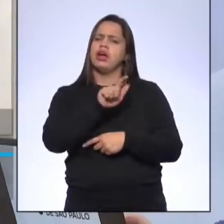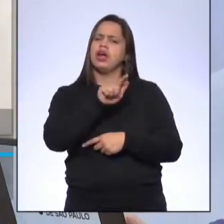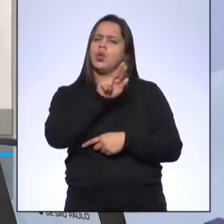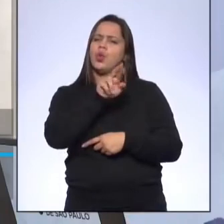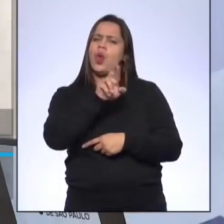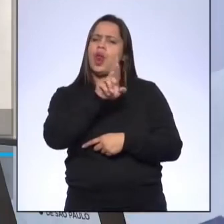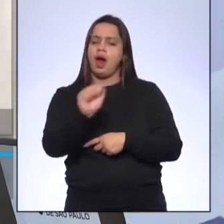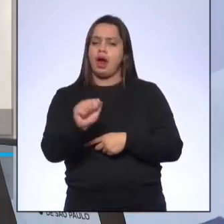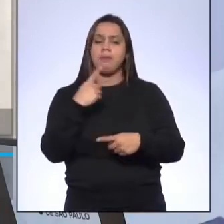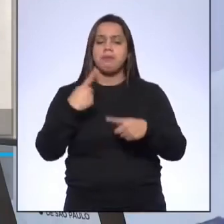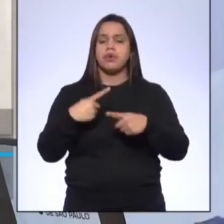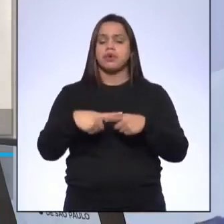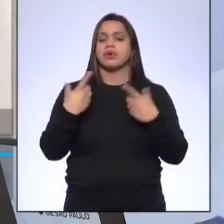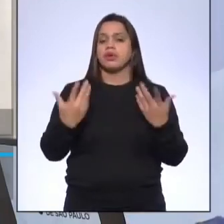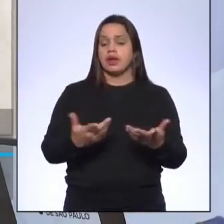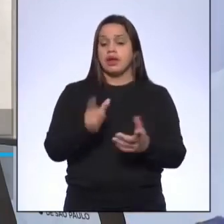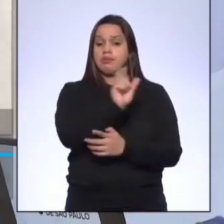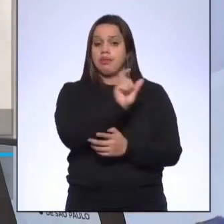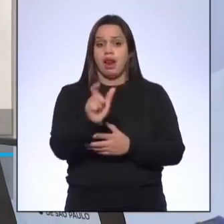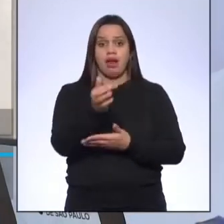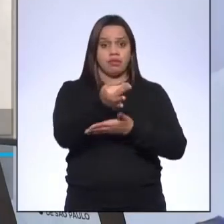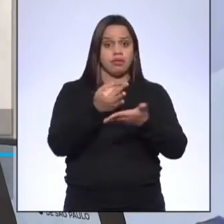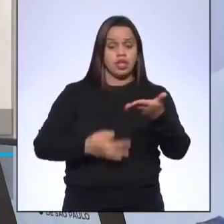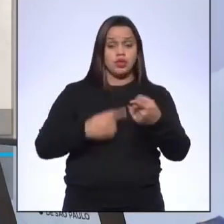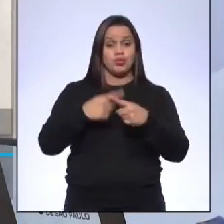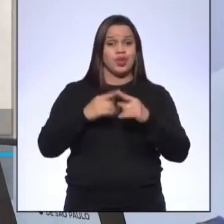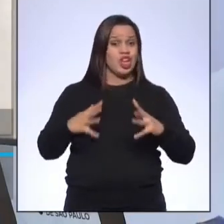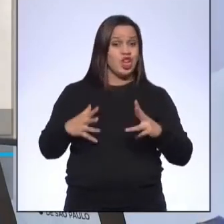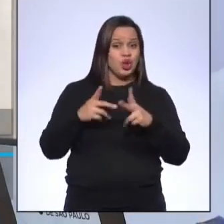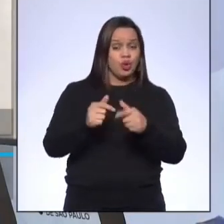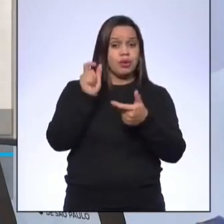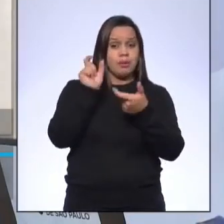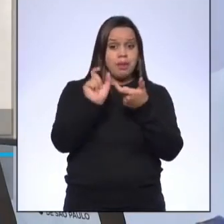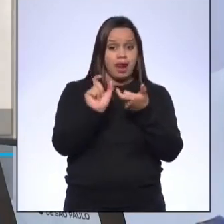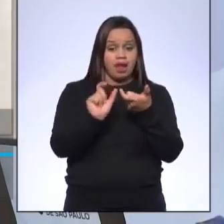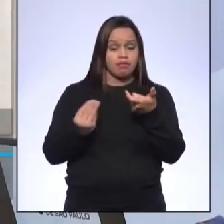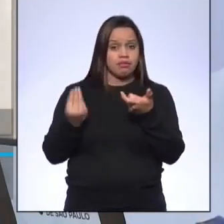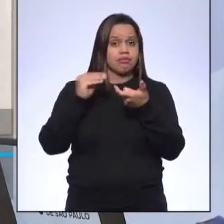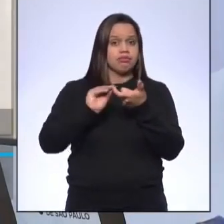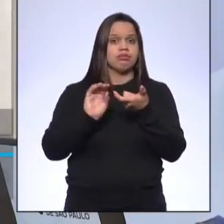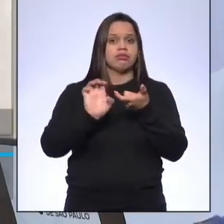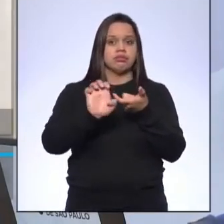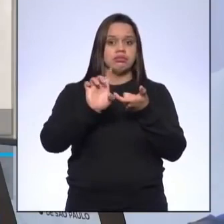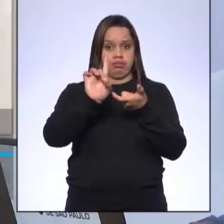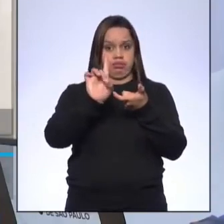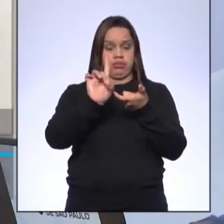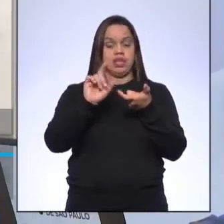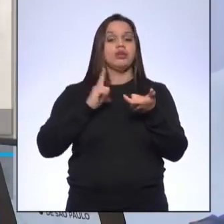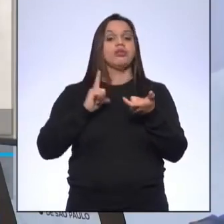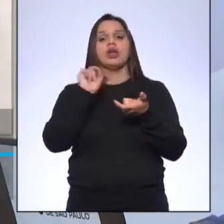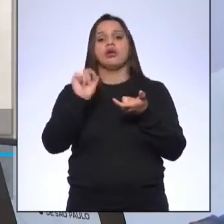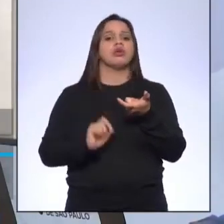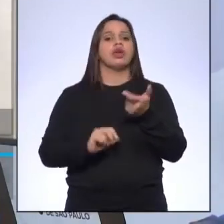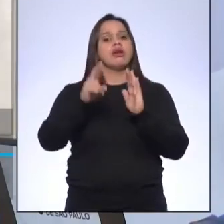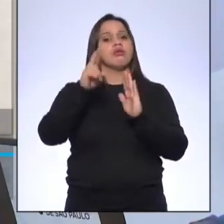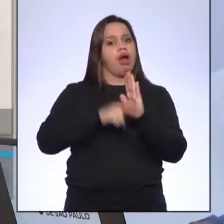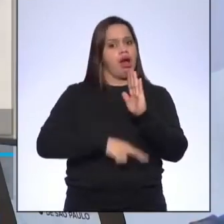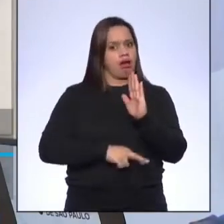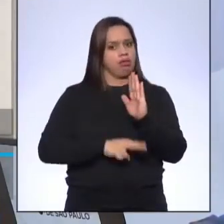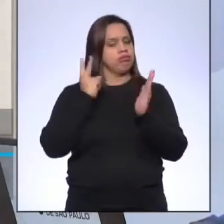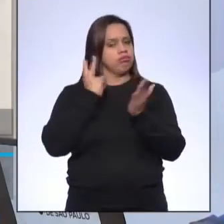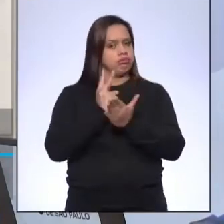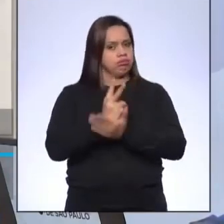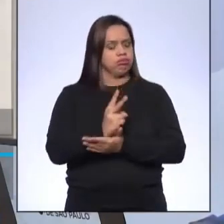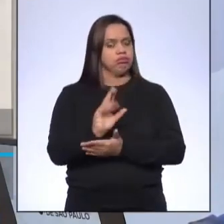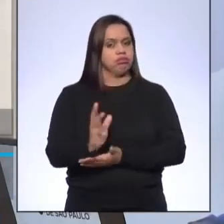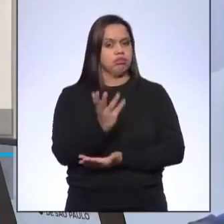do texto, chama de regular porque todo o final da palavra, eles acrescentam ED. Então, existe uma regularidade. Agora,